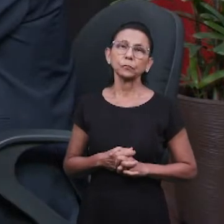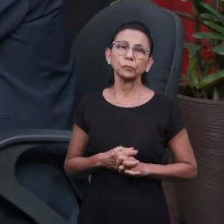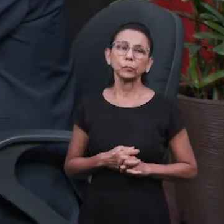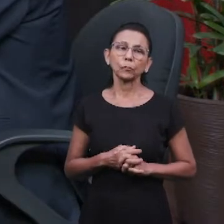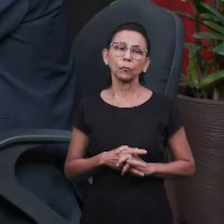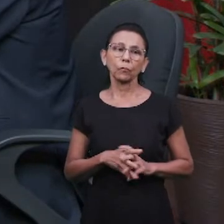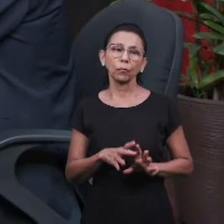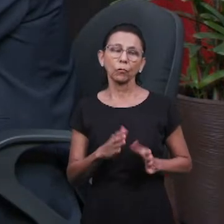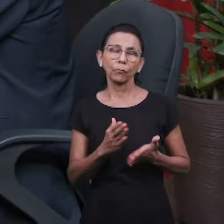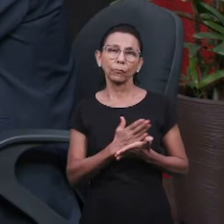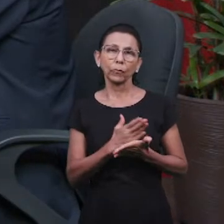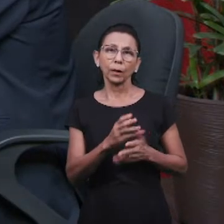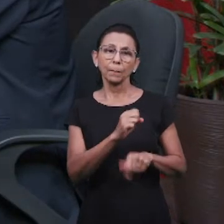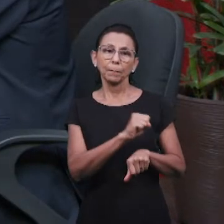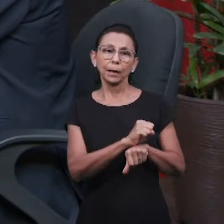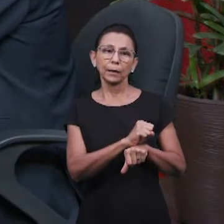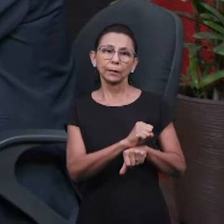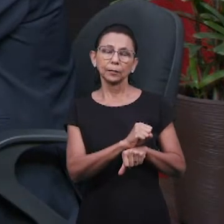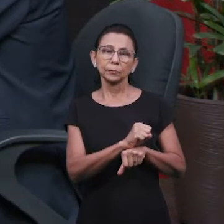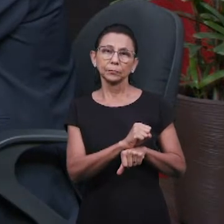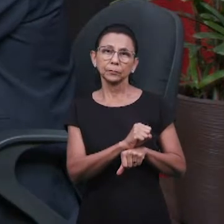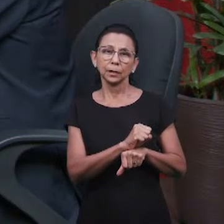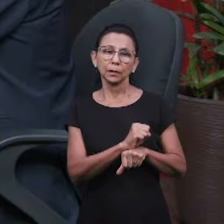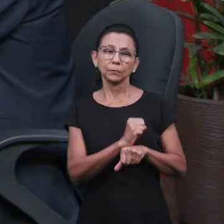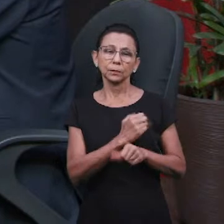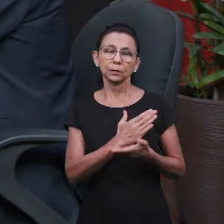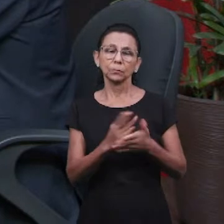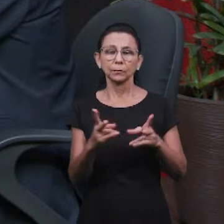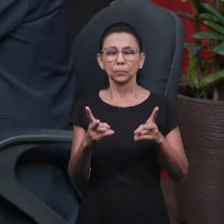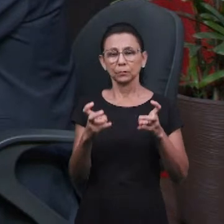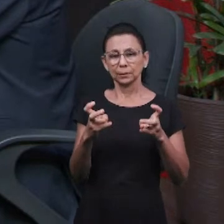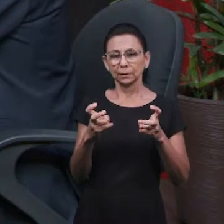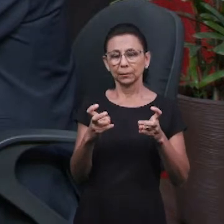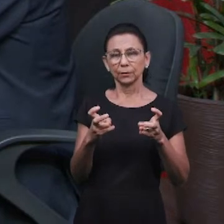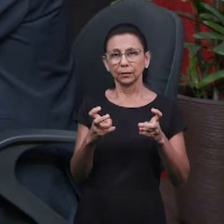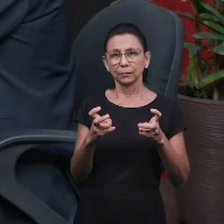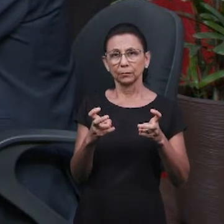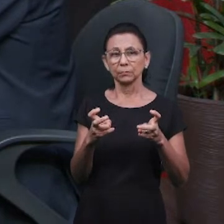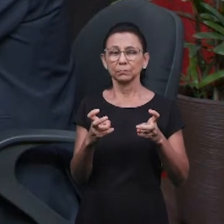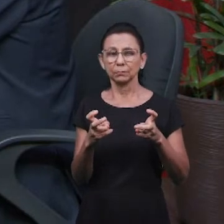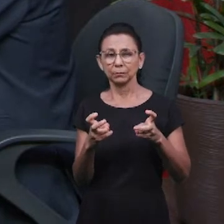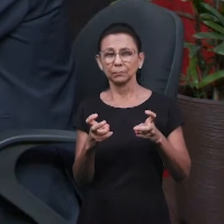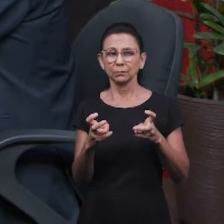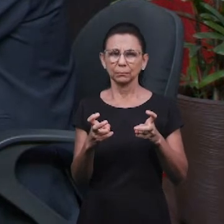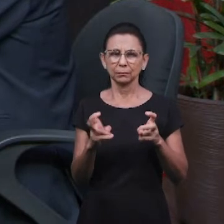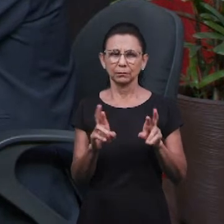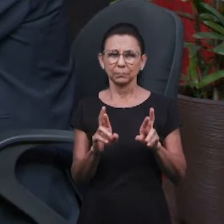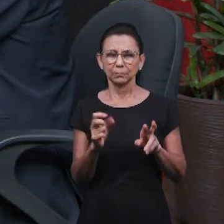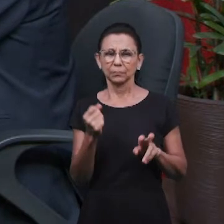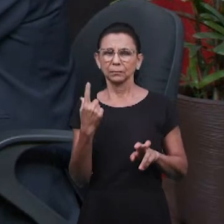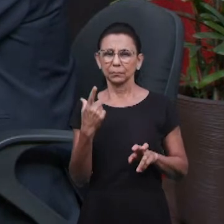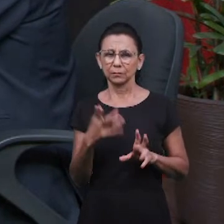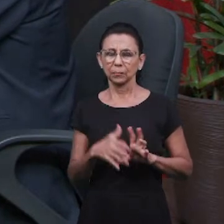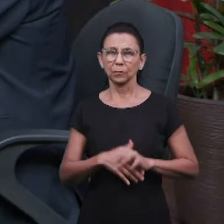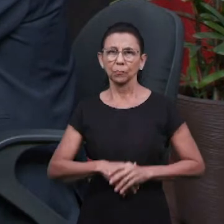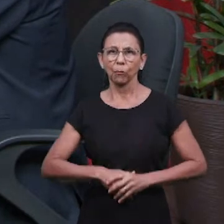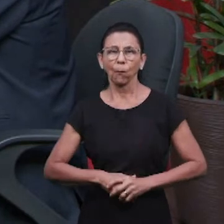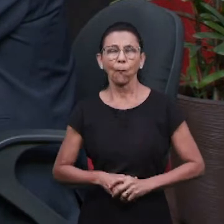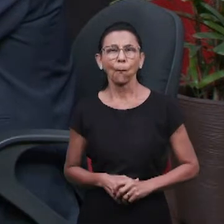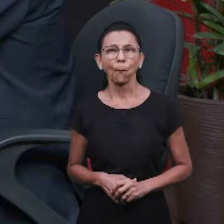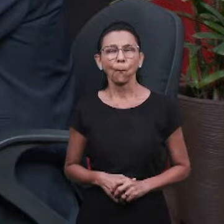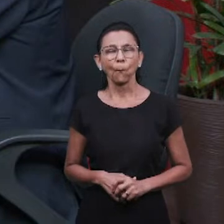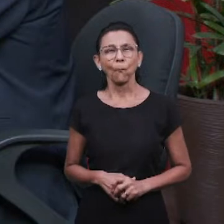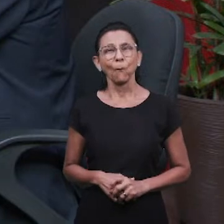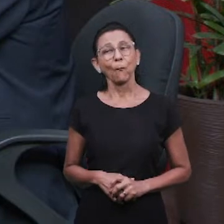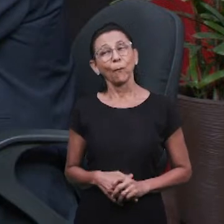desenvolver. Então, são vários sinais e sintomas que diferem, né? Então ele pode se manifestar ao longo da vida.